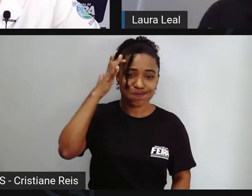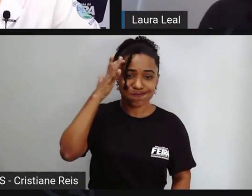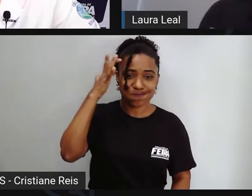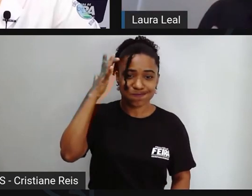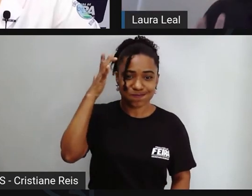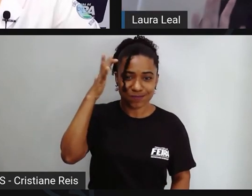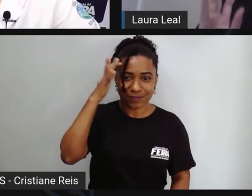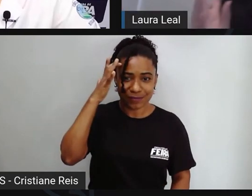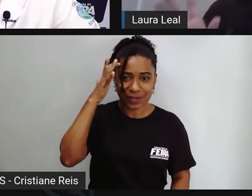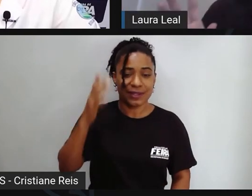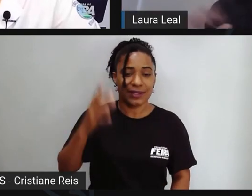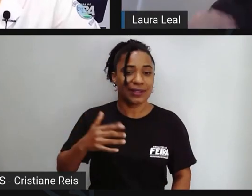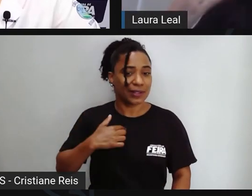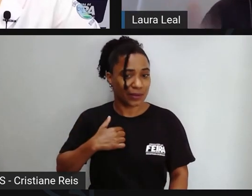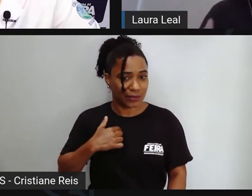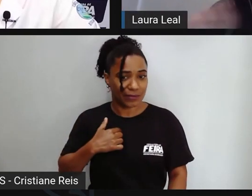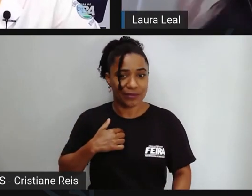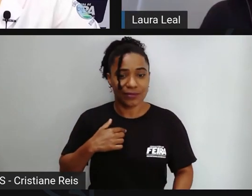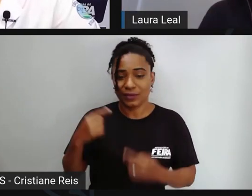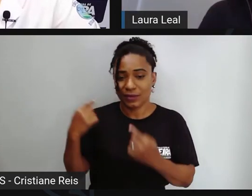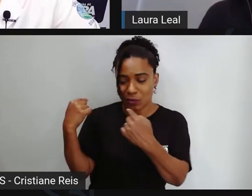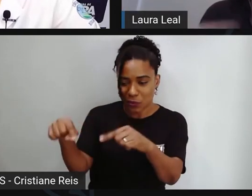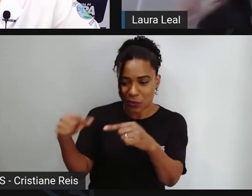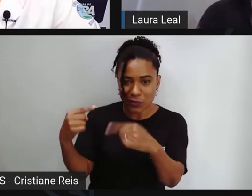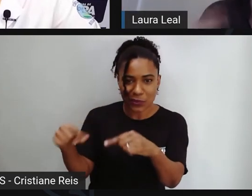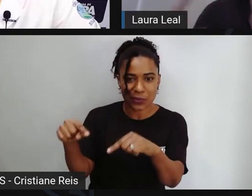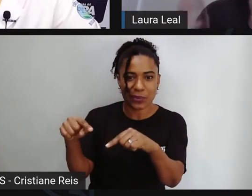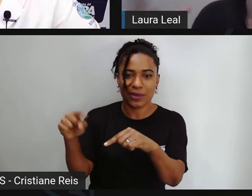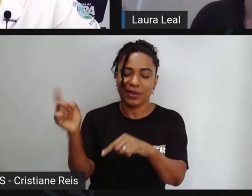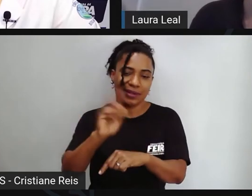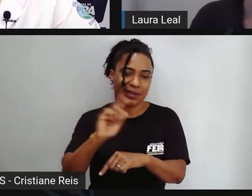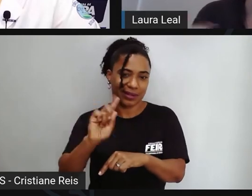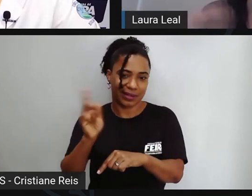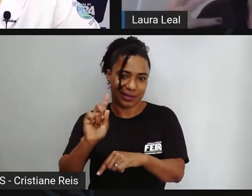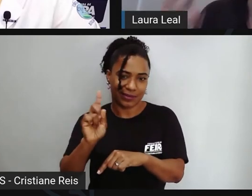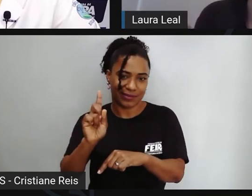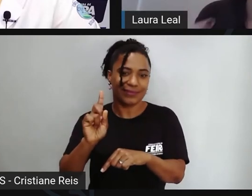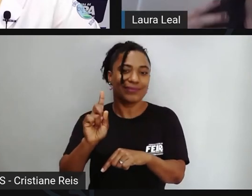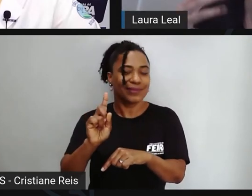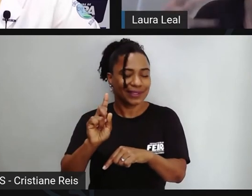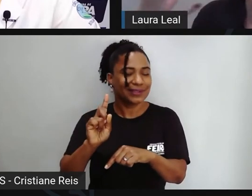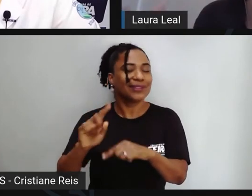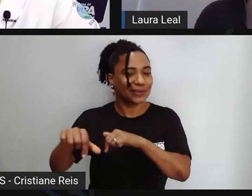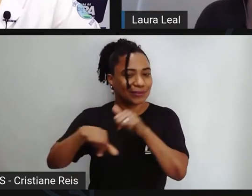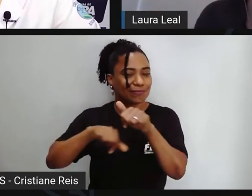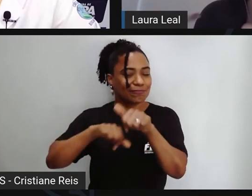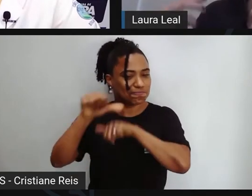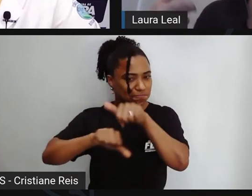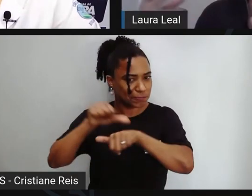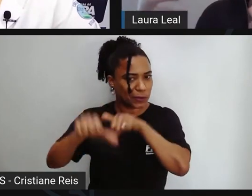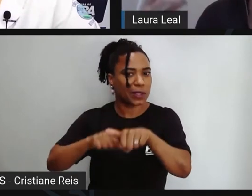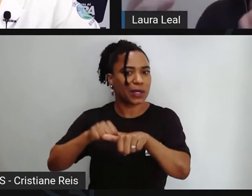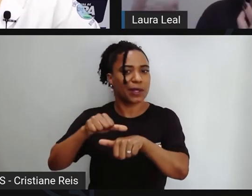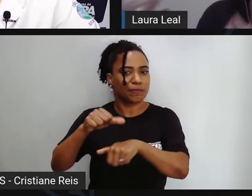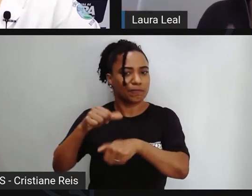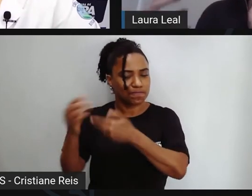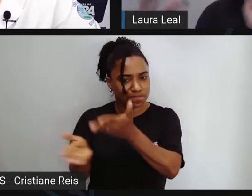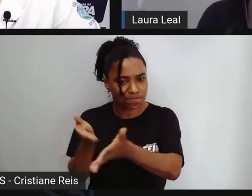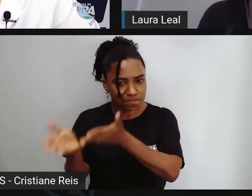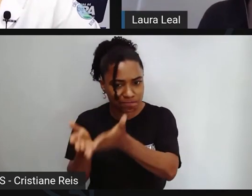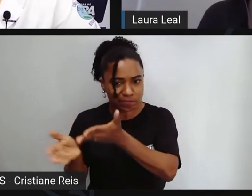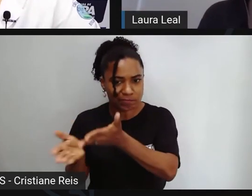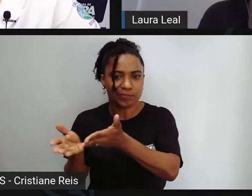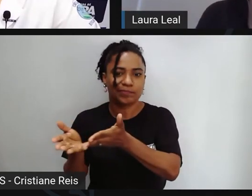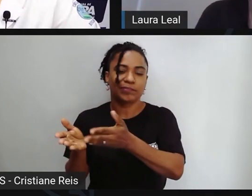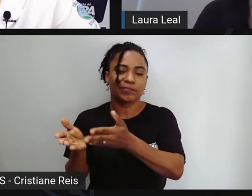de propósito, mas a gente replica isso. E ao replicar, a gente está sempre menosprezando e fazendo com que mulheres tenham